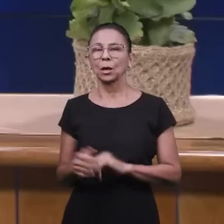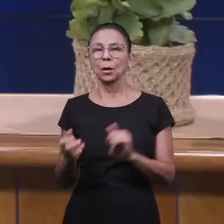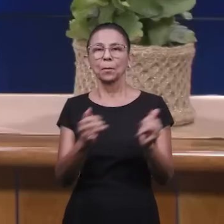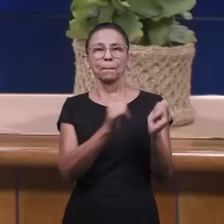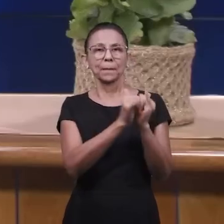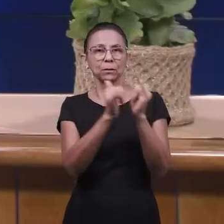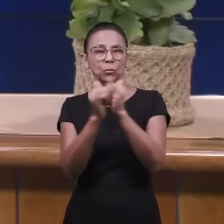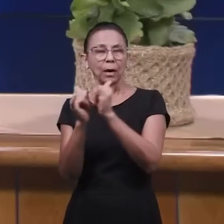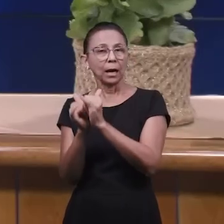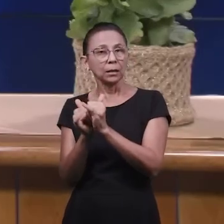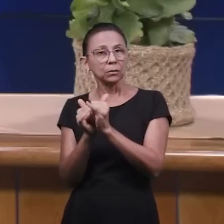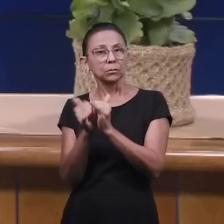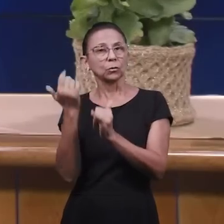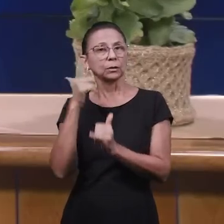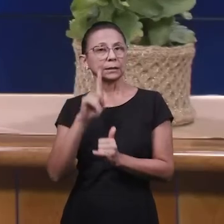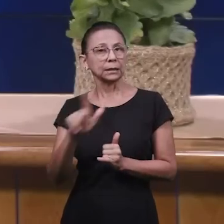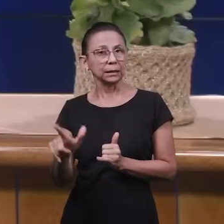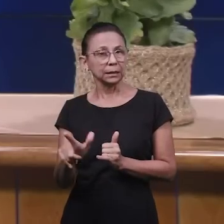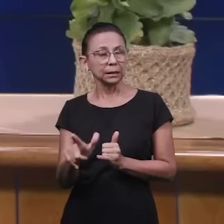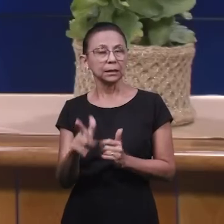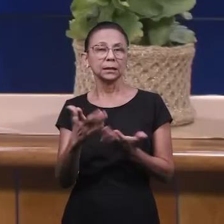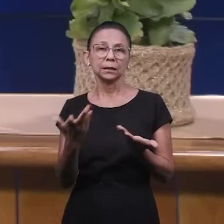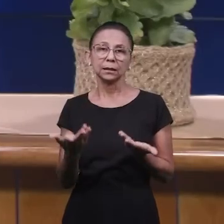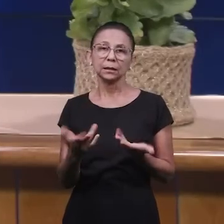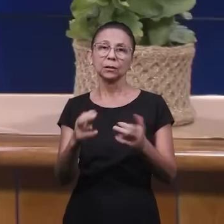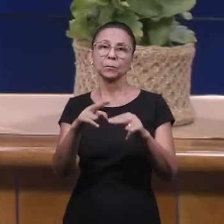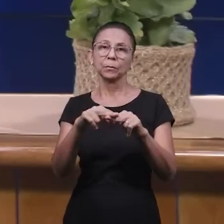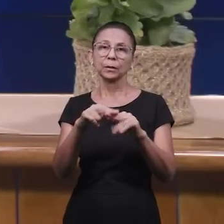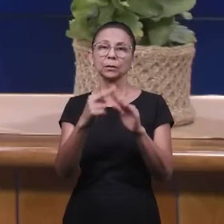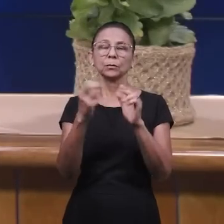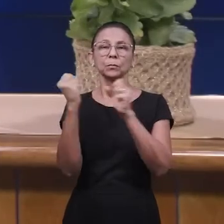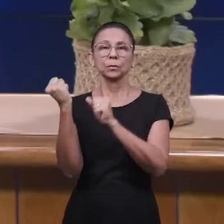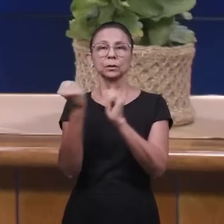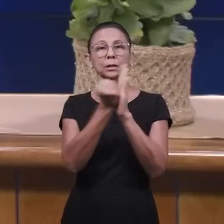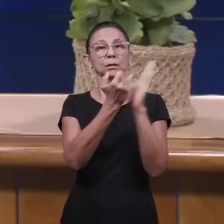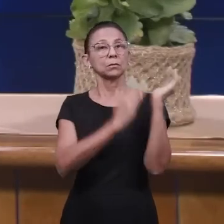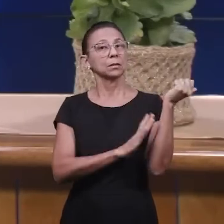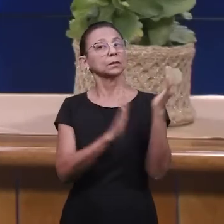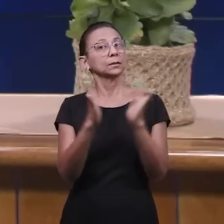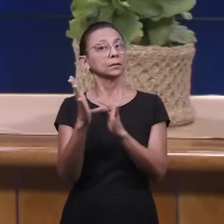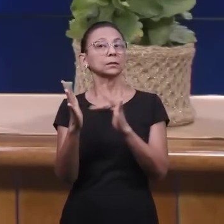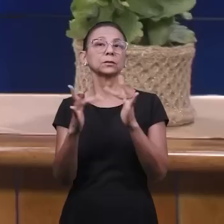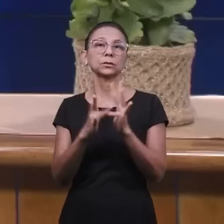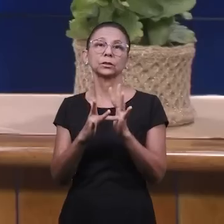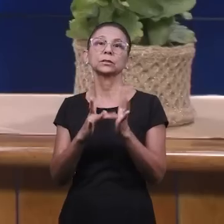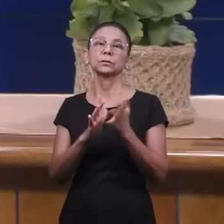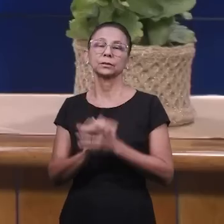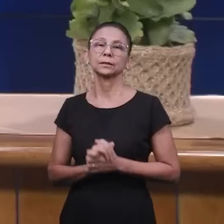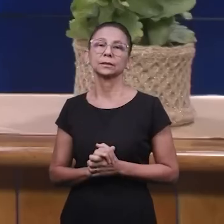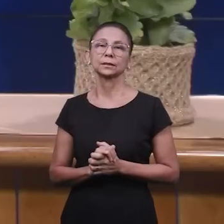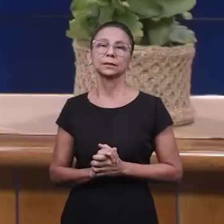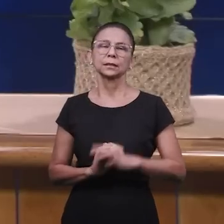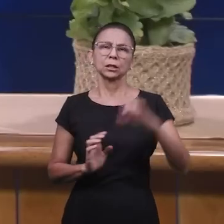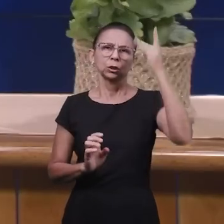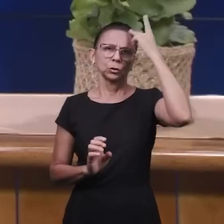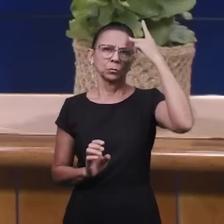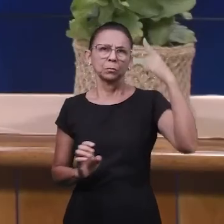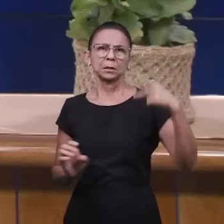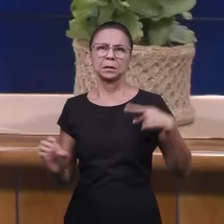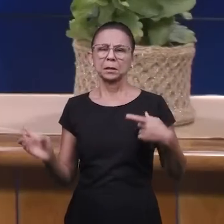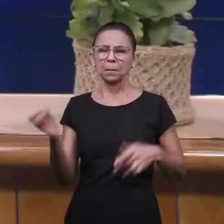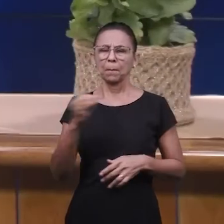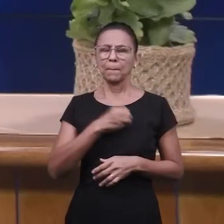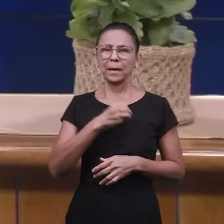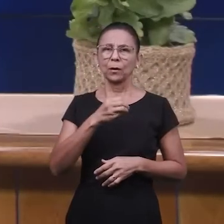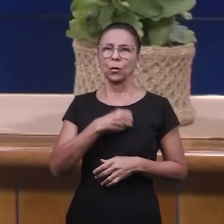feitos herdeiros segundo a esperança da vida eterna. A fé não sobrevive sem